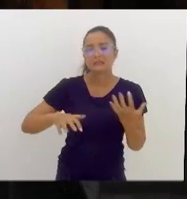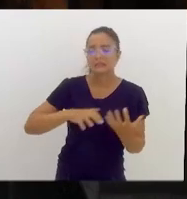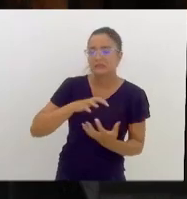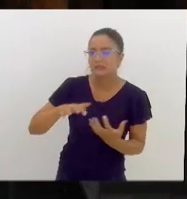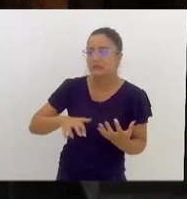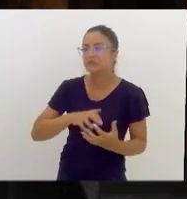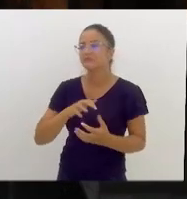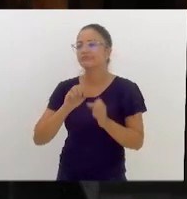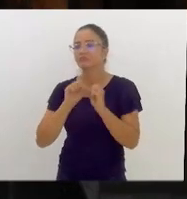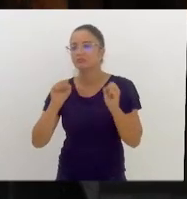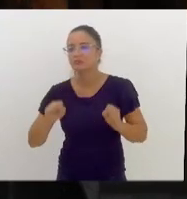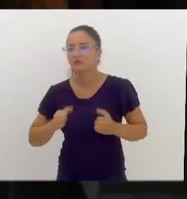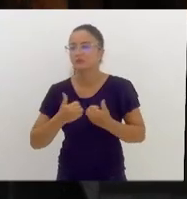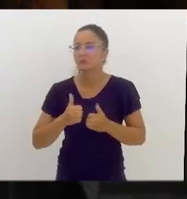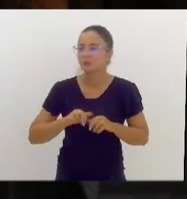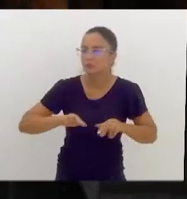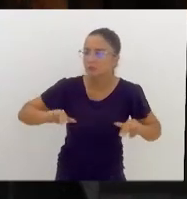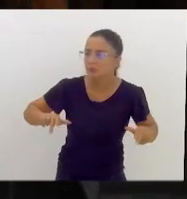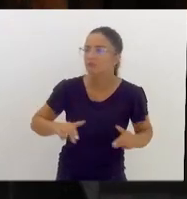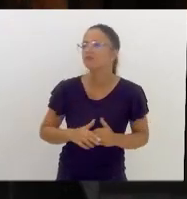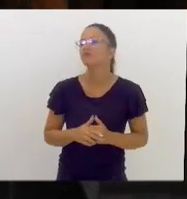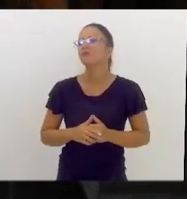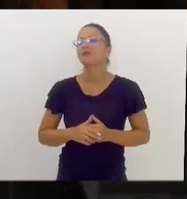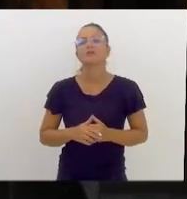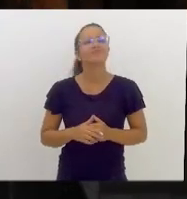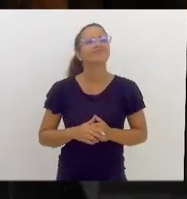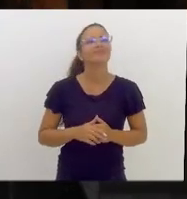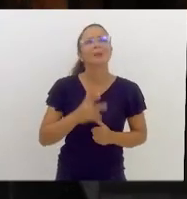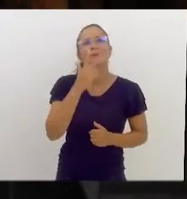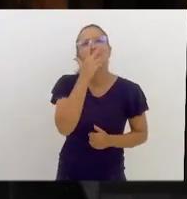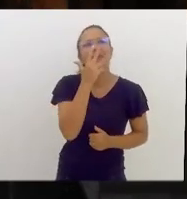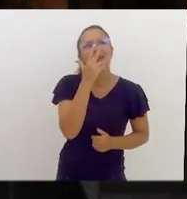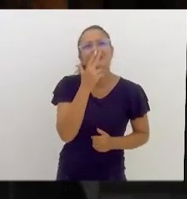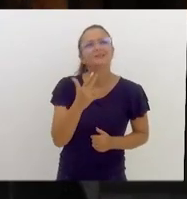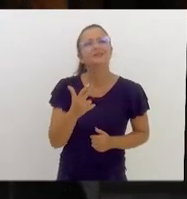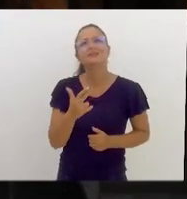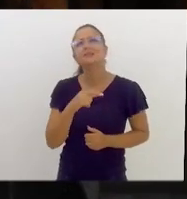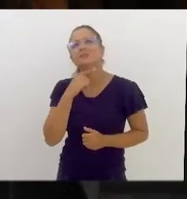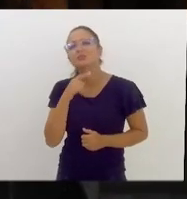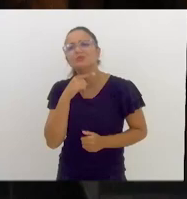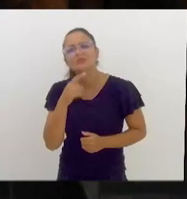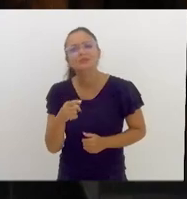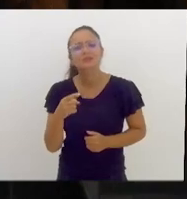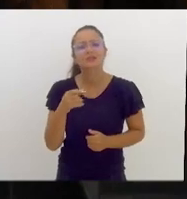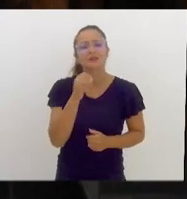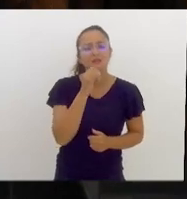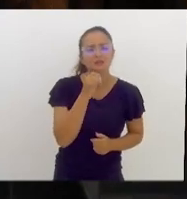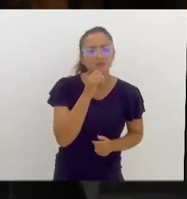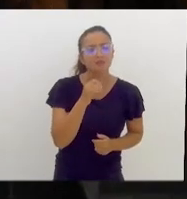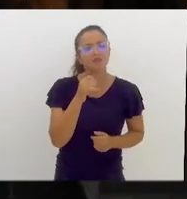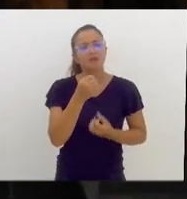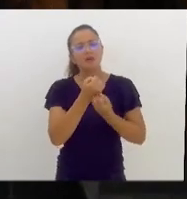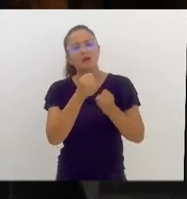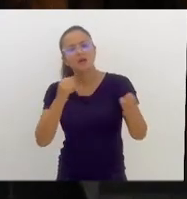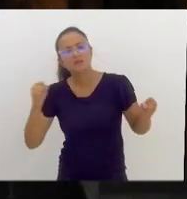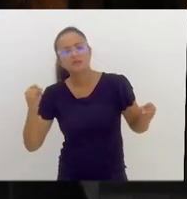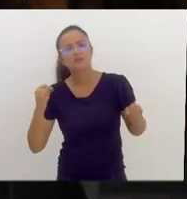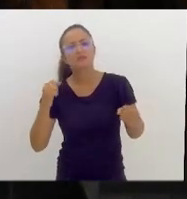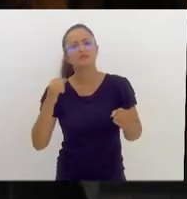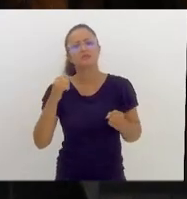transportes não consegue resolver algum tipo de crescimento demográfico que leve